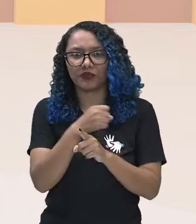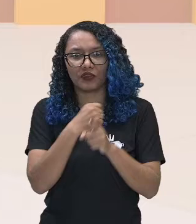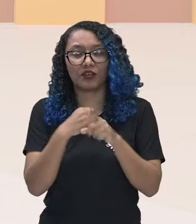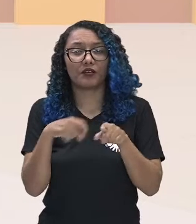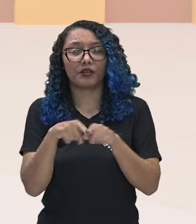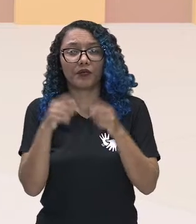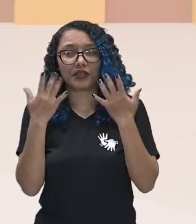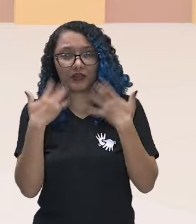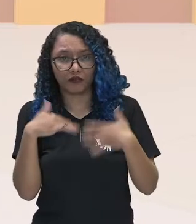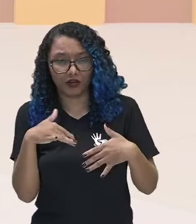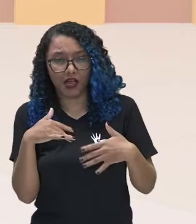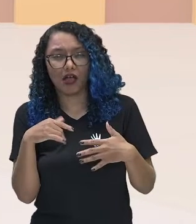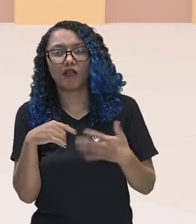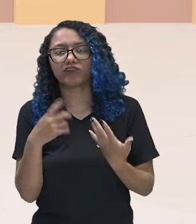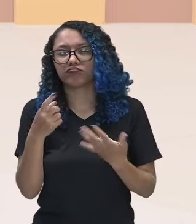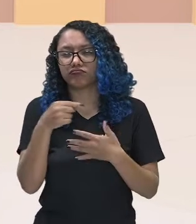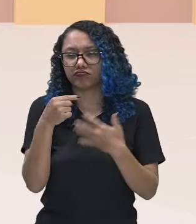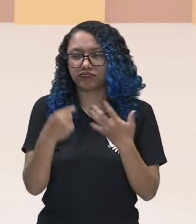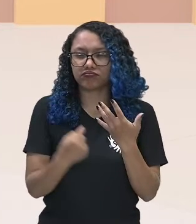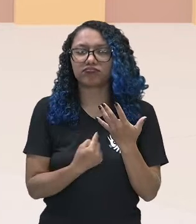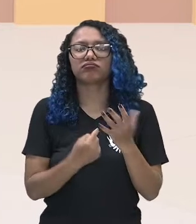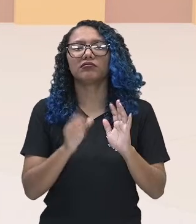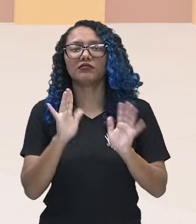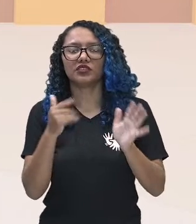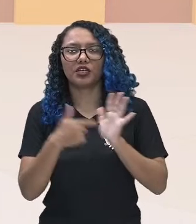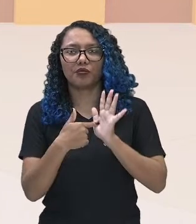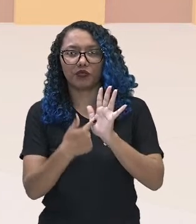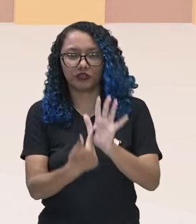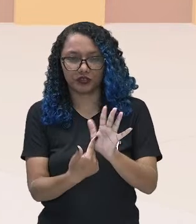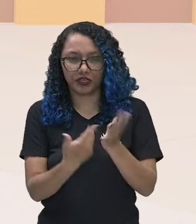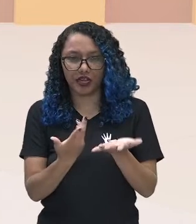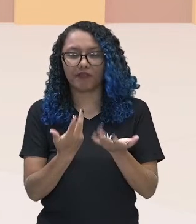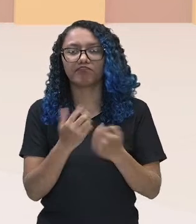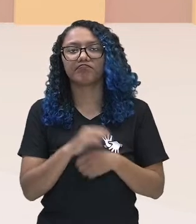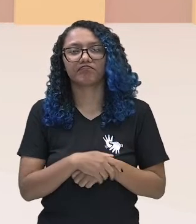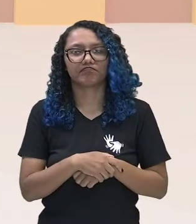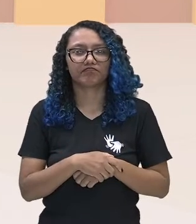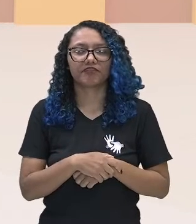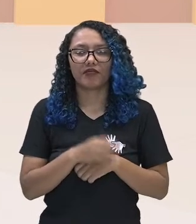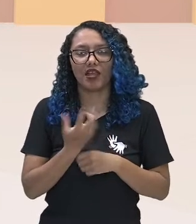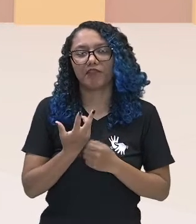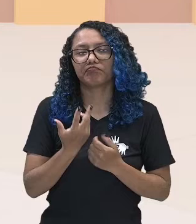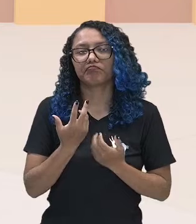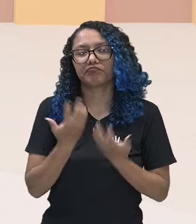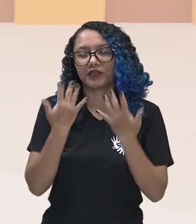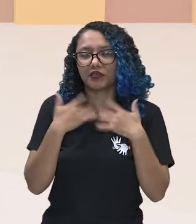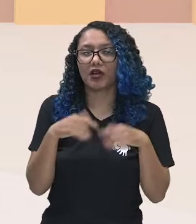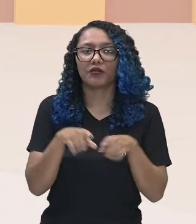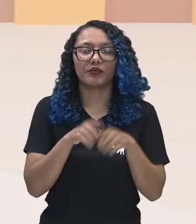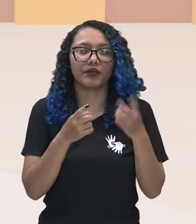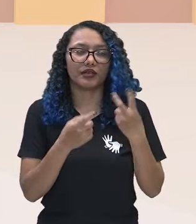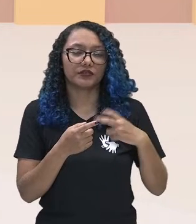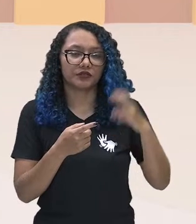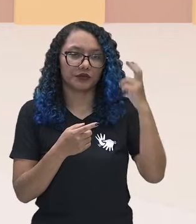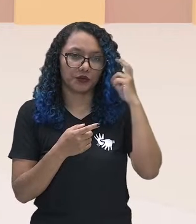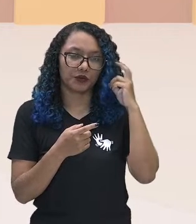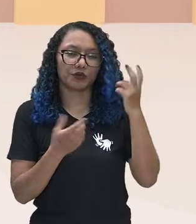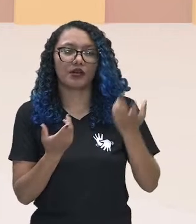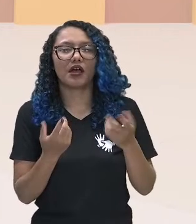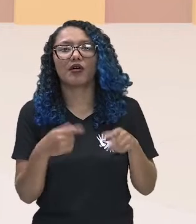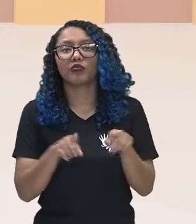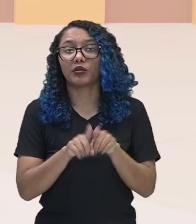observamos anteriormente, tá bom? Os elementos naturais, os elementos culturais, os fenômenos naturais, né, que vão